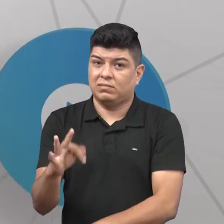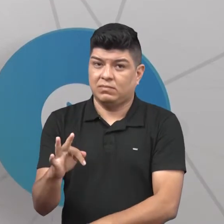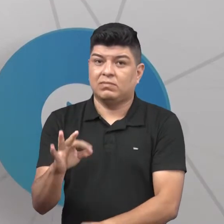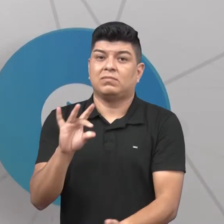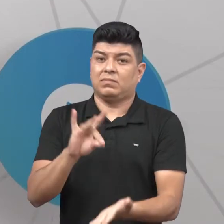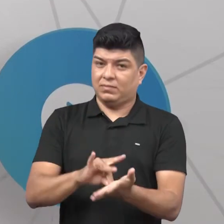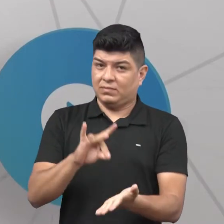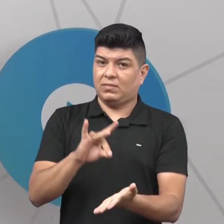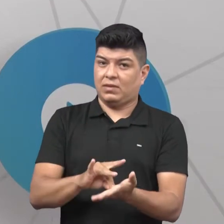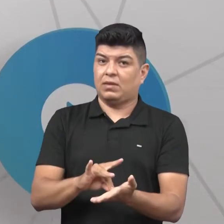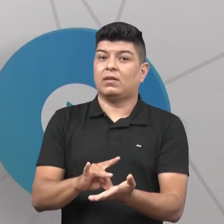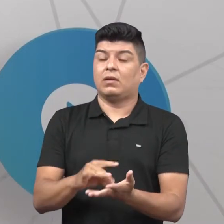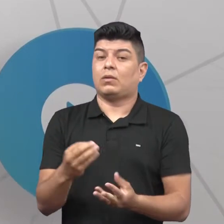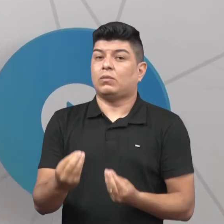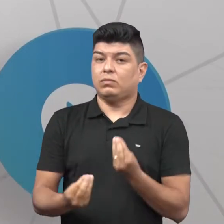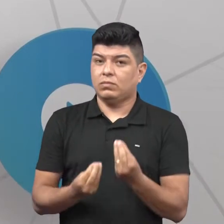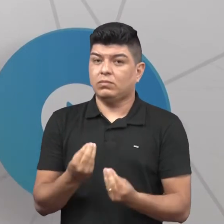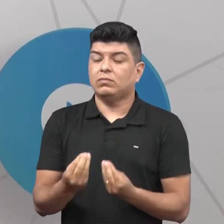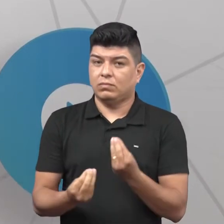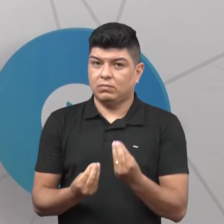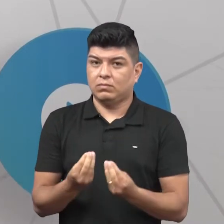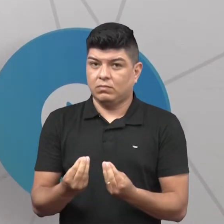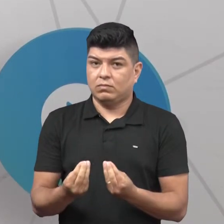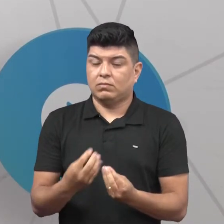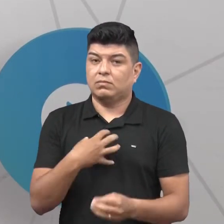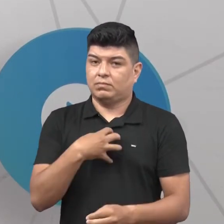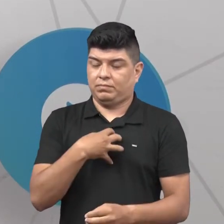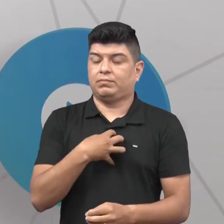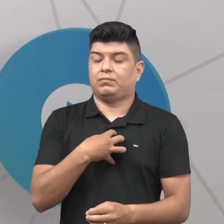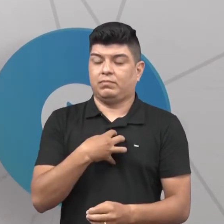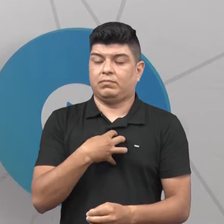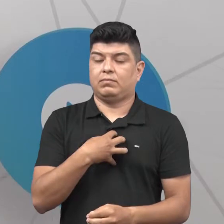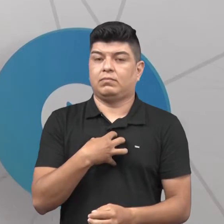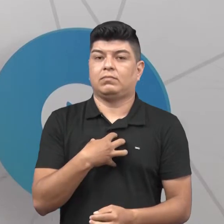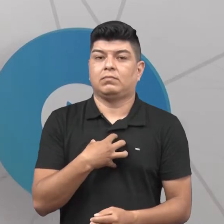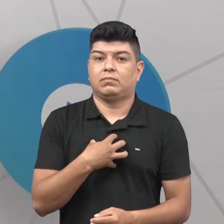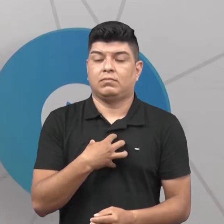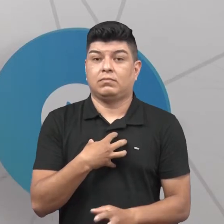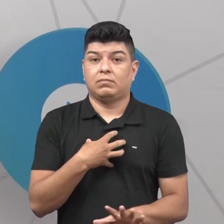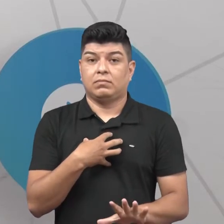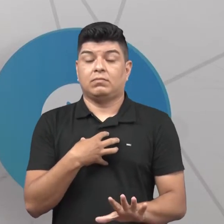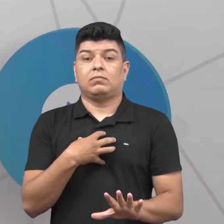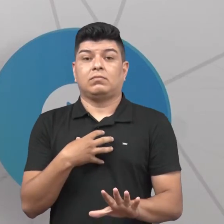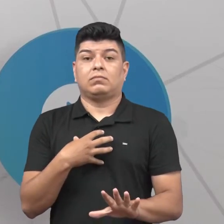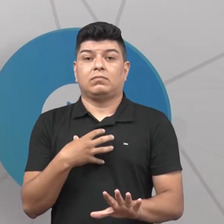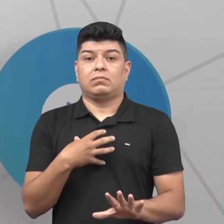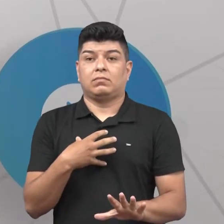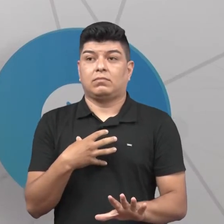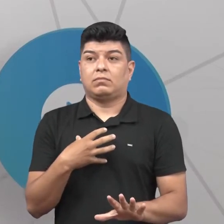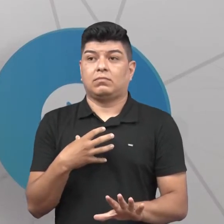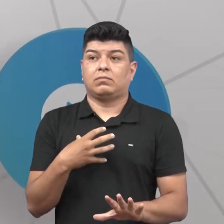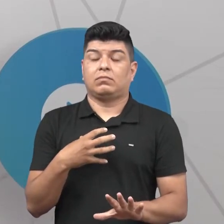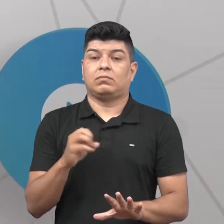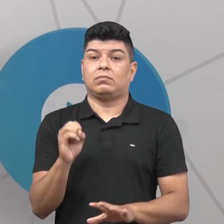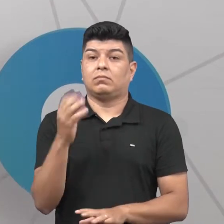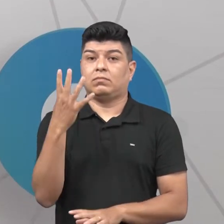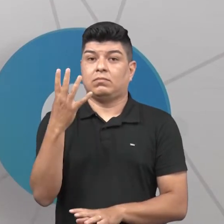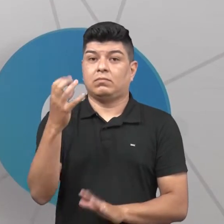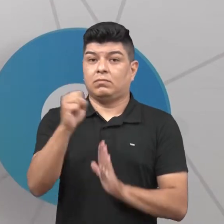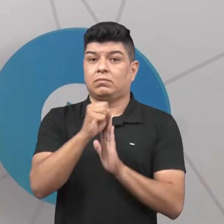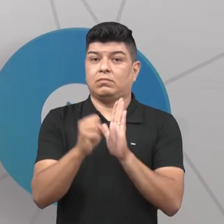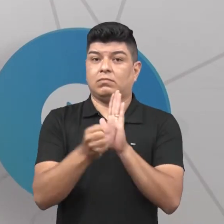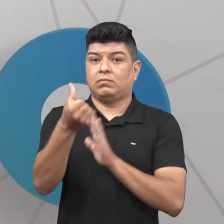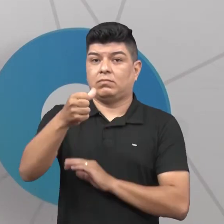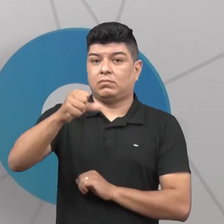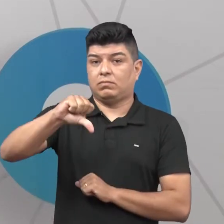realmente, quais são as impressões, e aquelas impressões é que ficam. Inclusive, essas impressões, posteriormente, lá no século